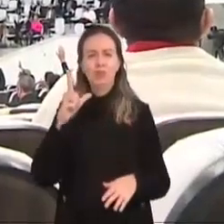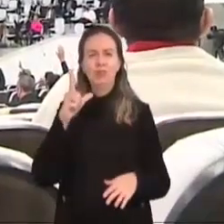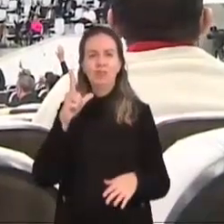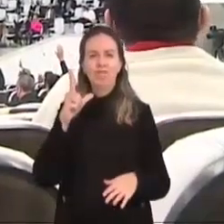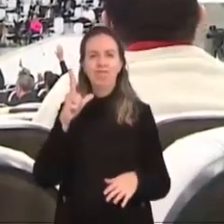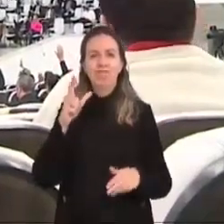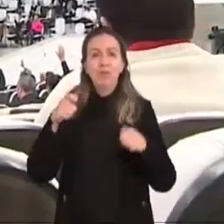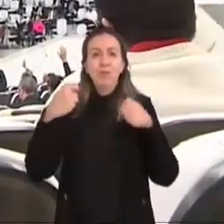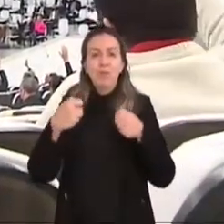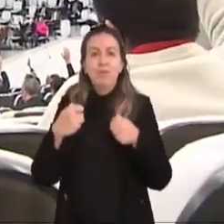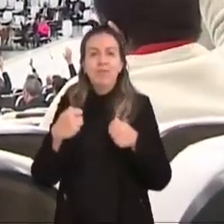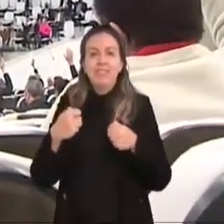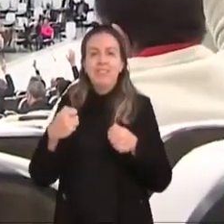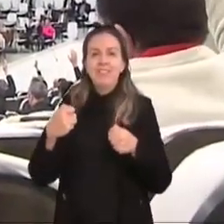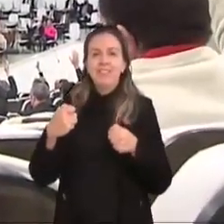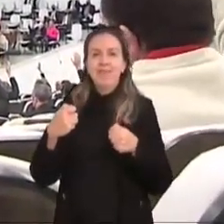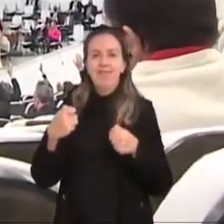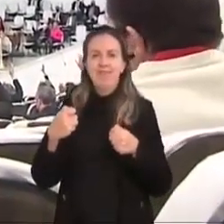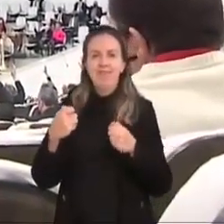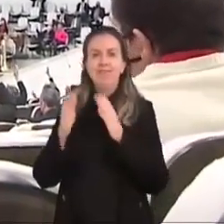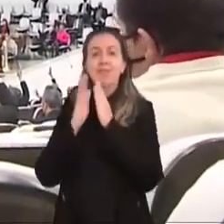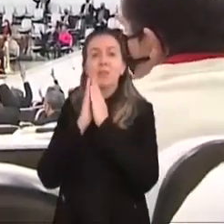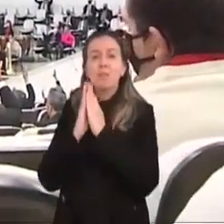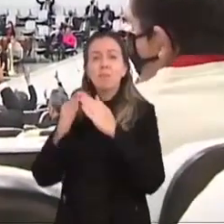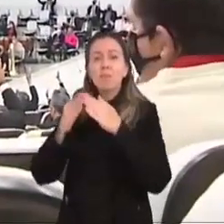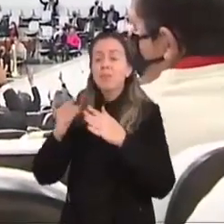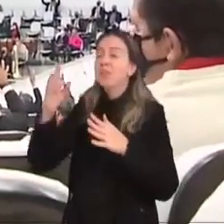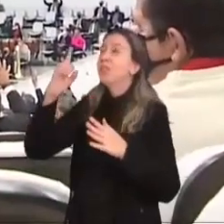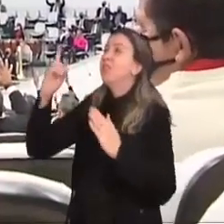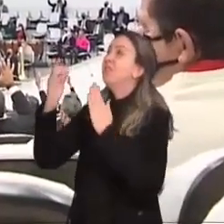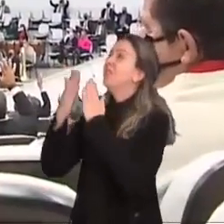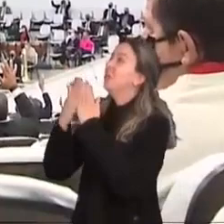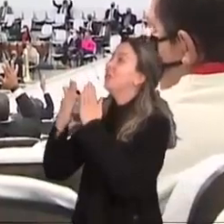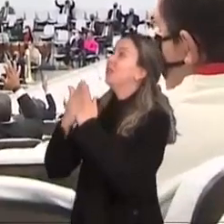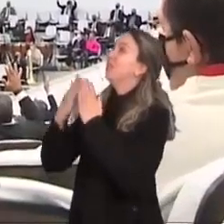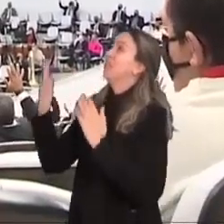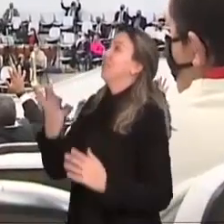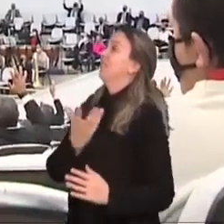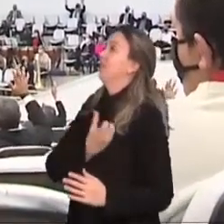mão e dê um brado de glória aqui neste lugar.